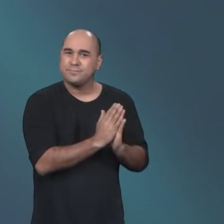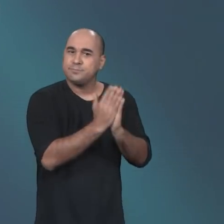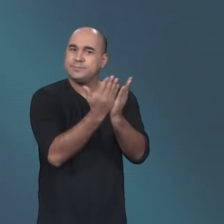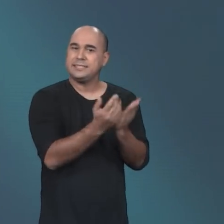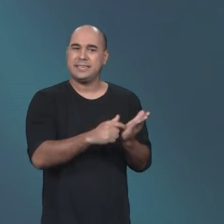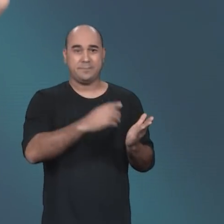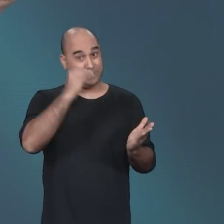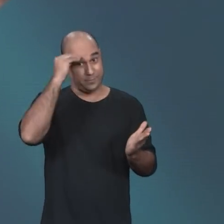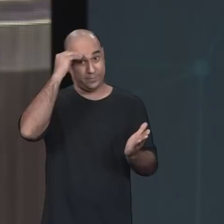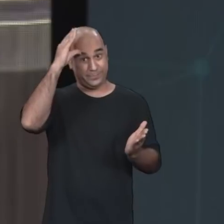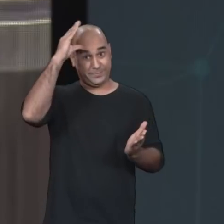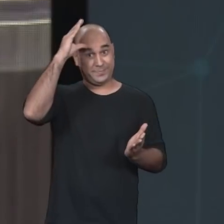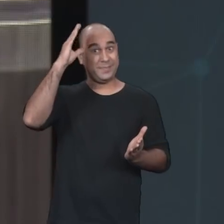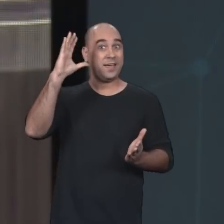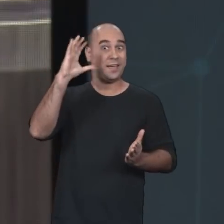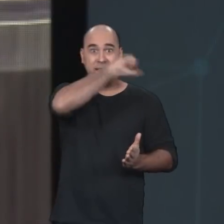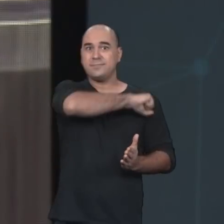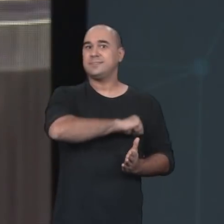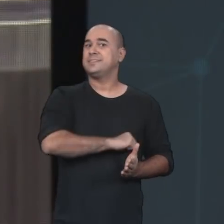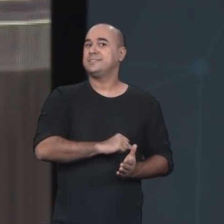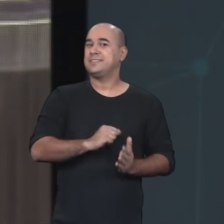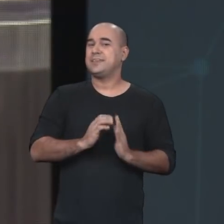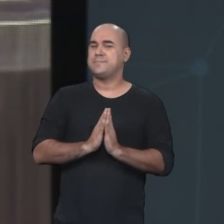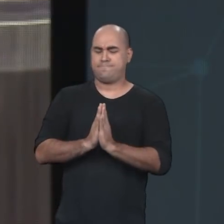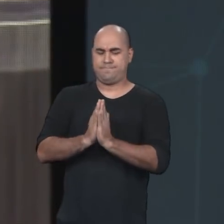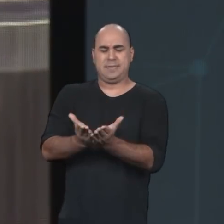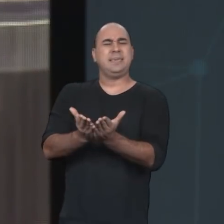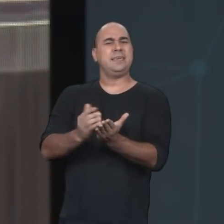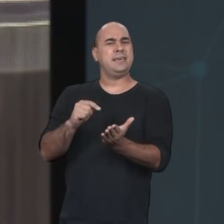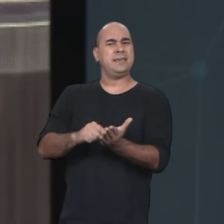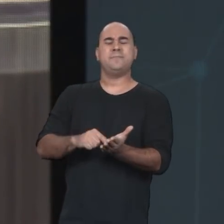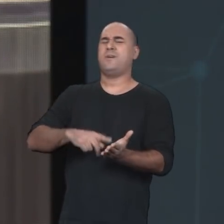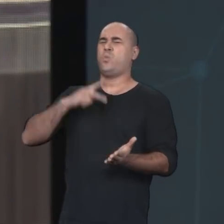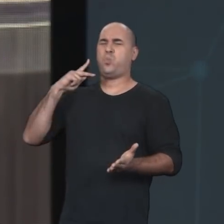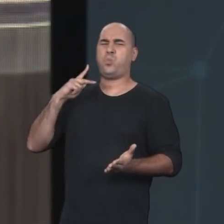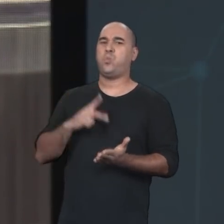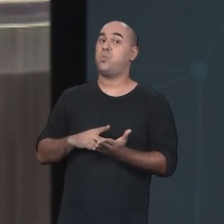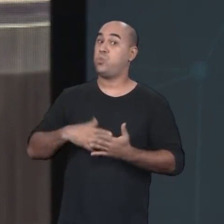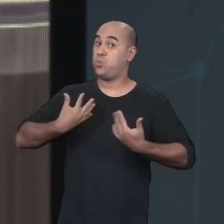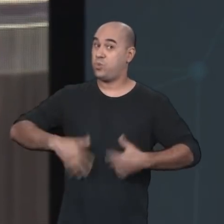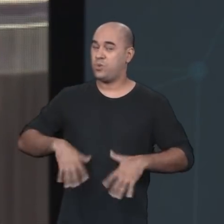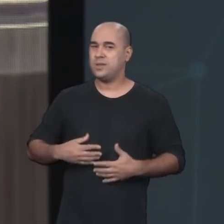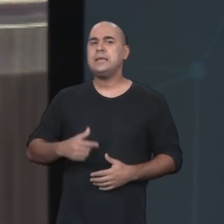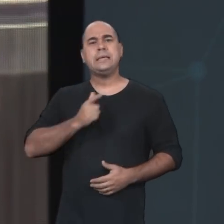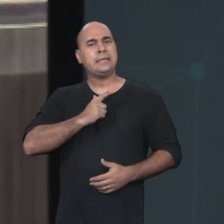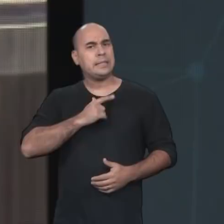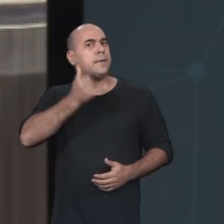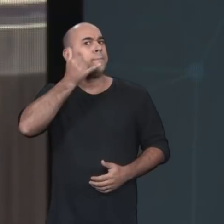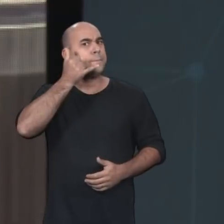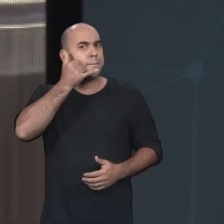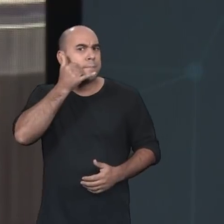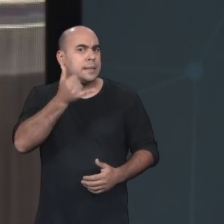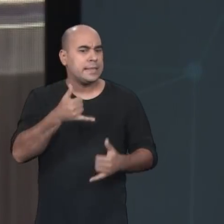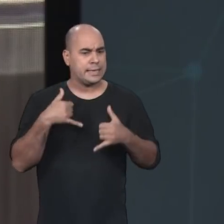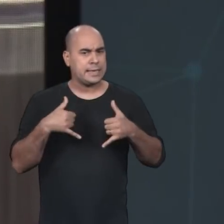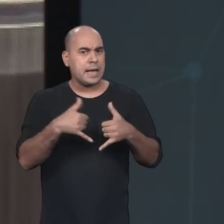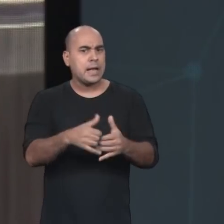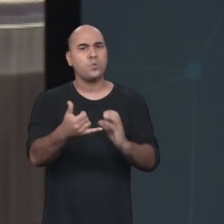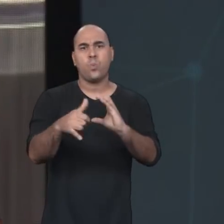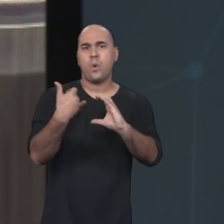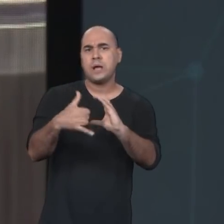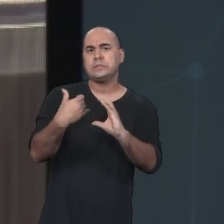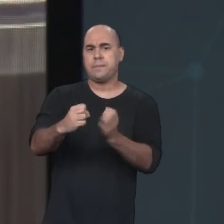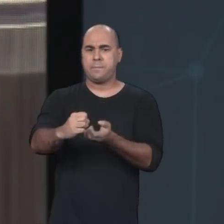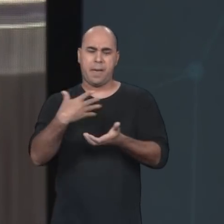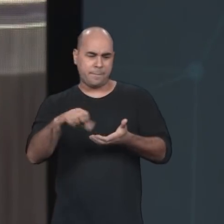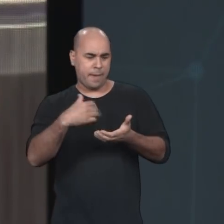para você poder aprender mais sobre a palavra de Deus. Muita gente ligando, muita gente pedindo pelo site também, o